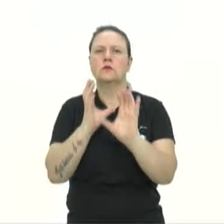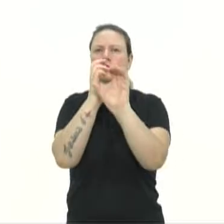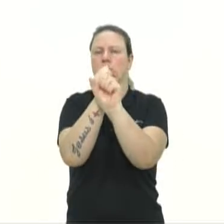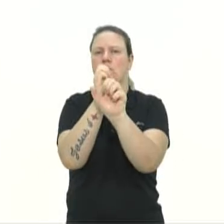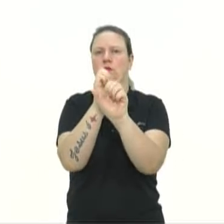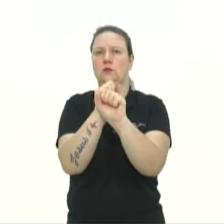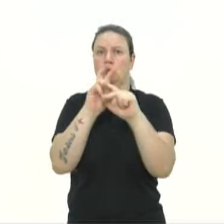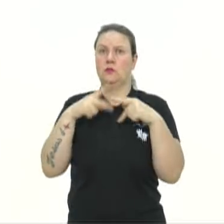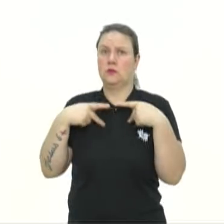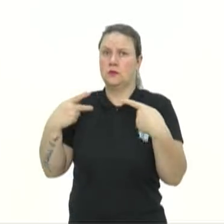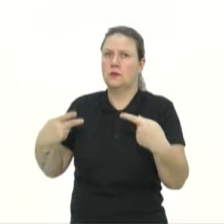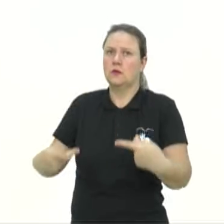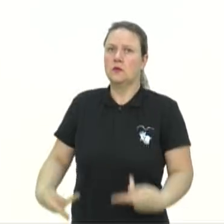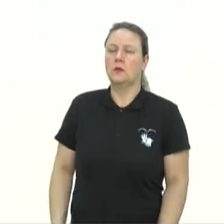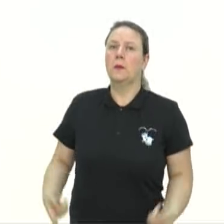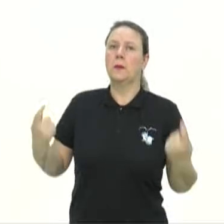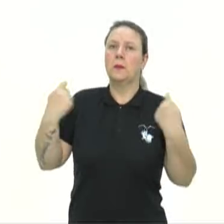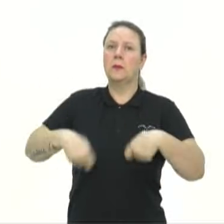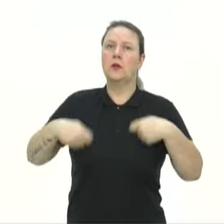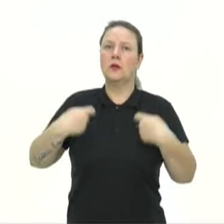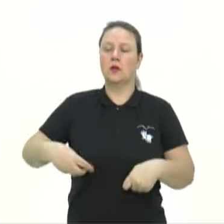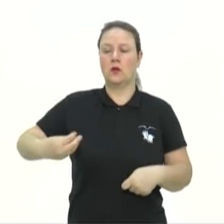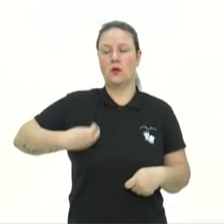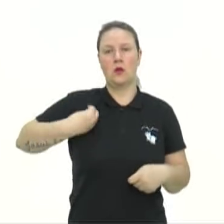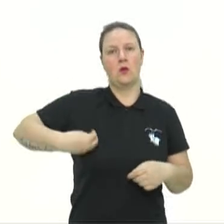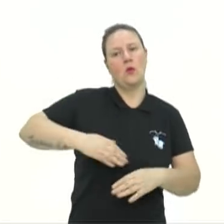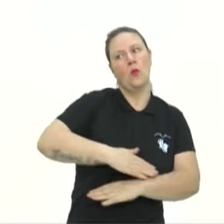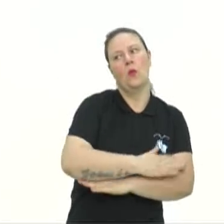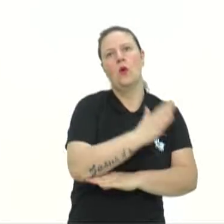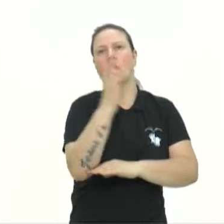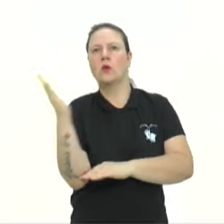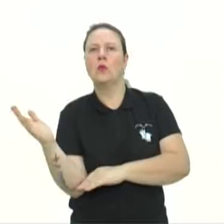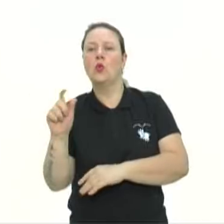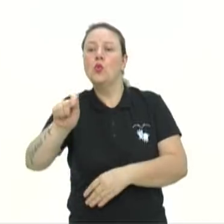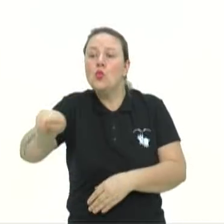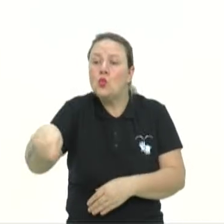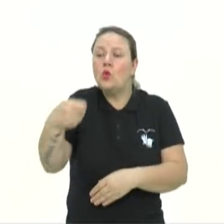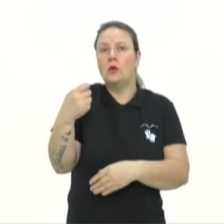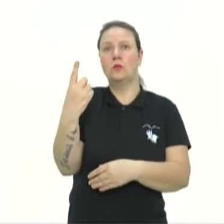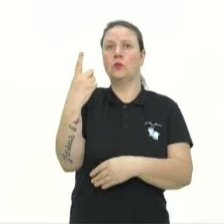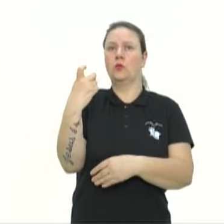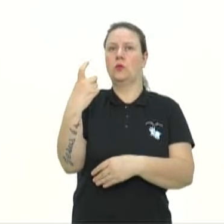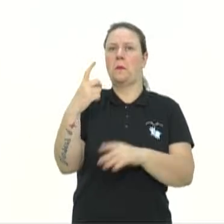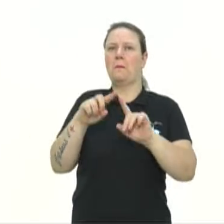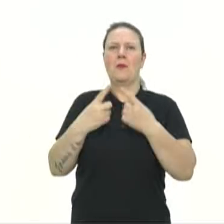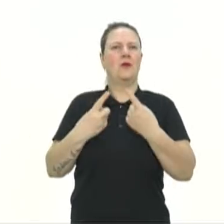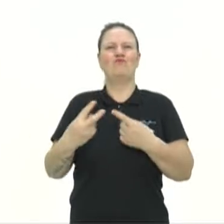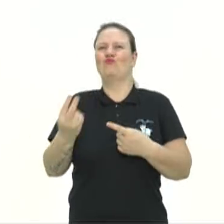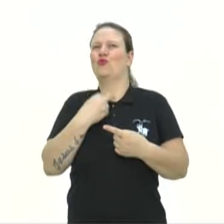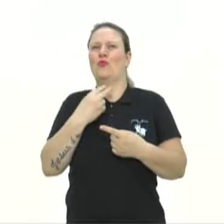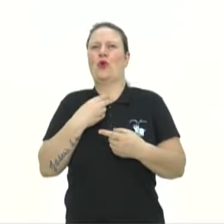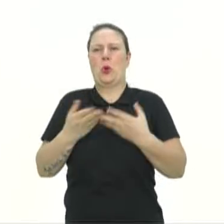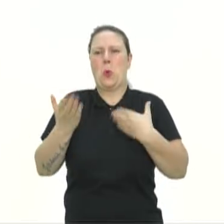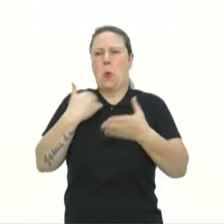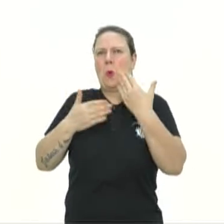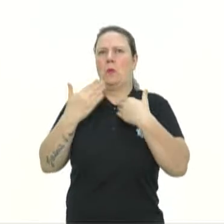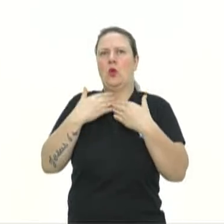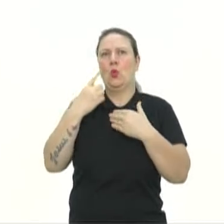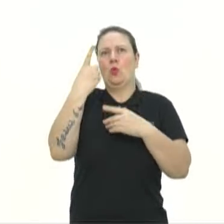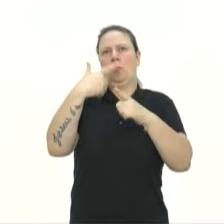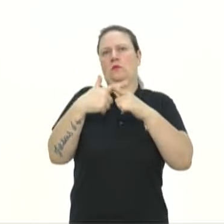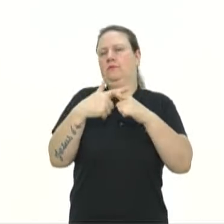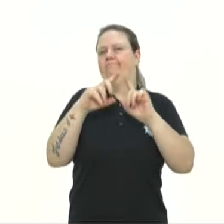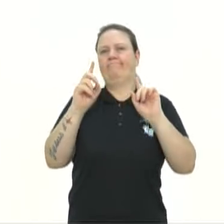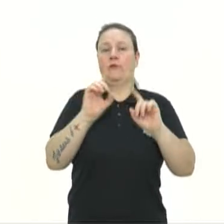necessitam durante toda a vida é o equivalente a uma colher de chá. Porém, o iodo não pode ser estocado pelo organismo e deve